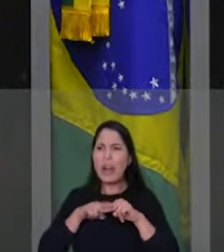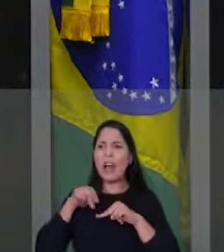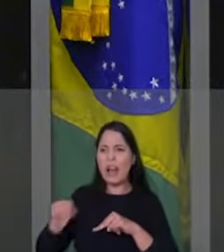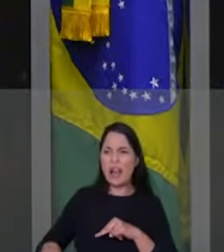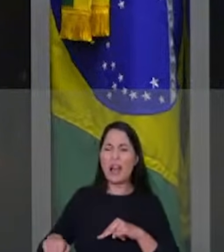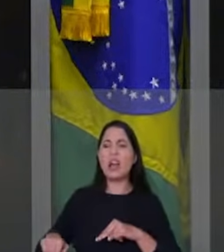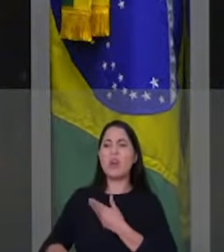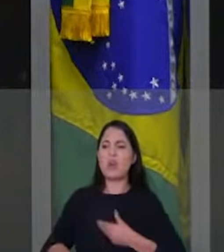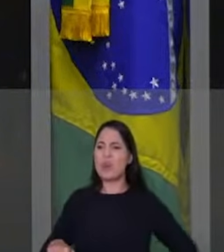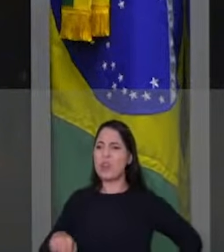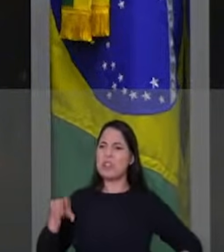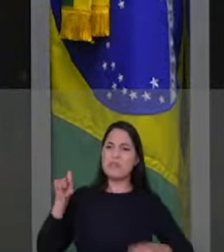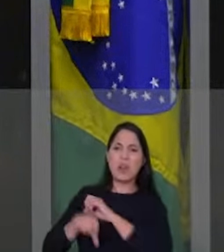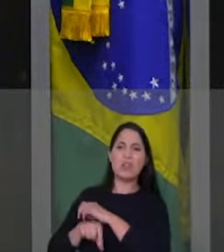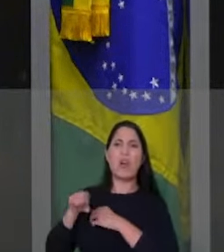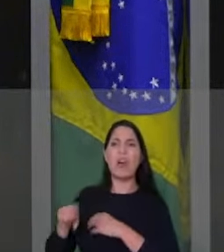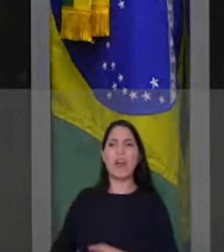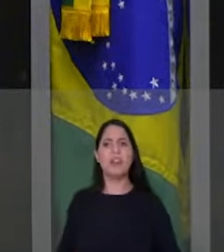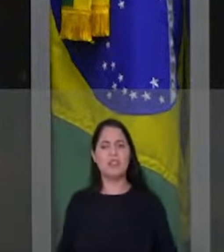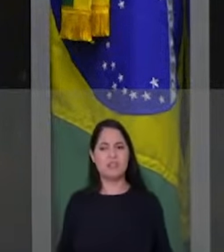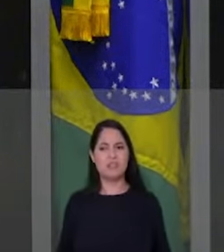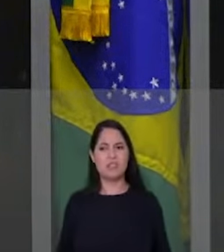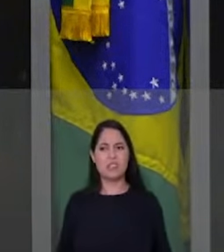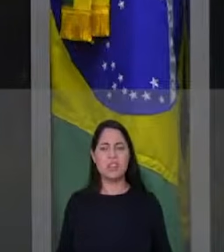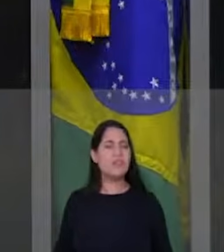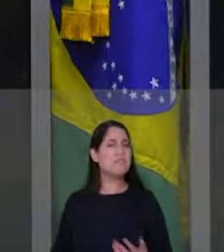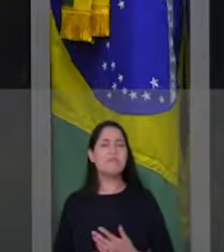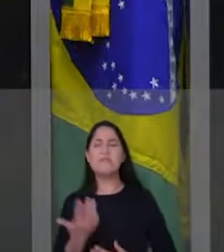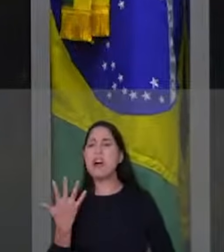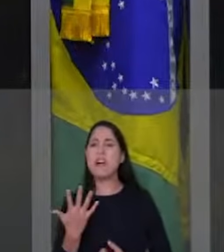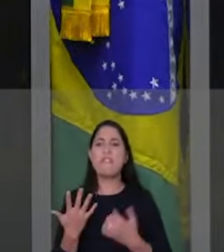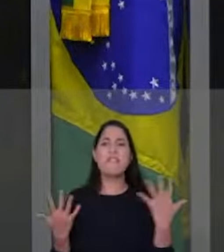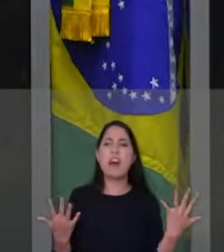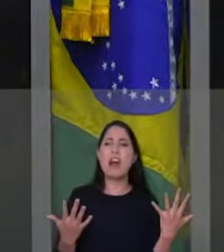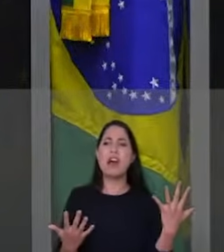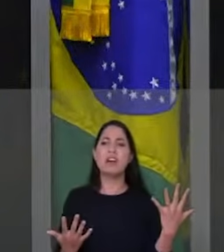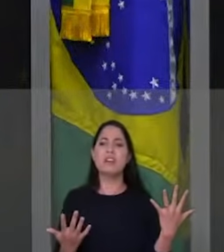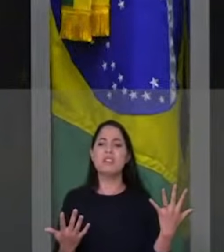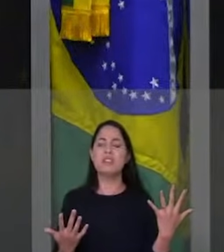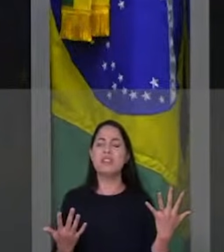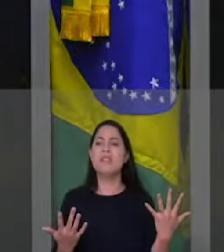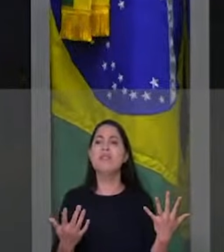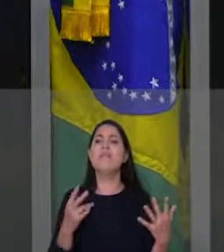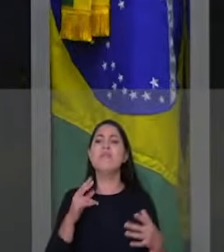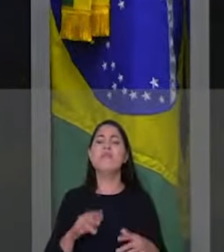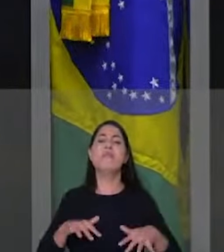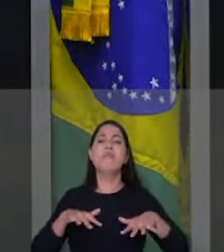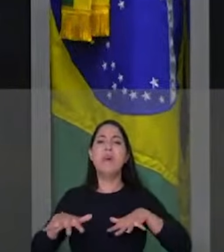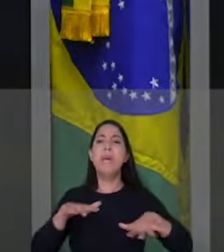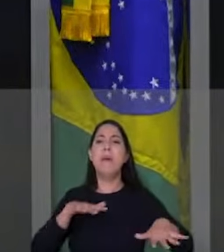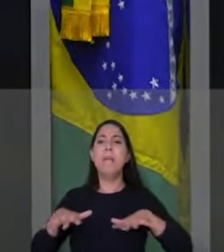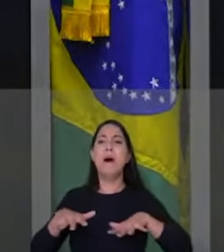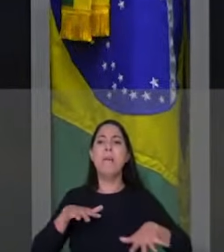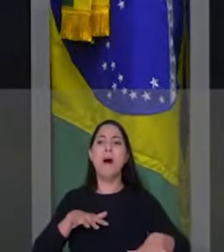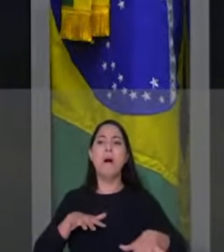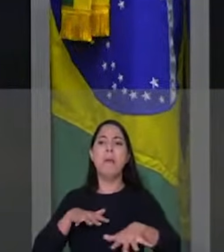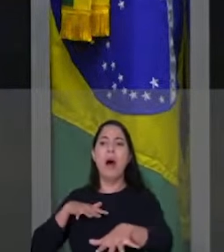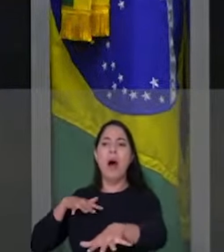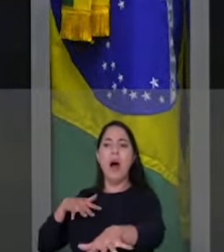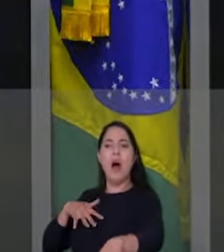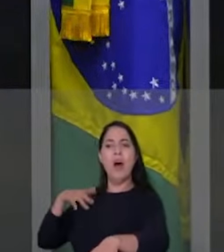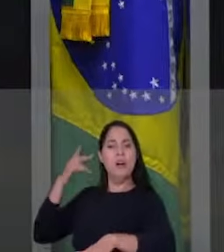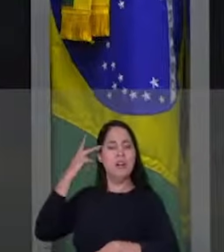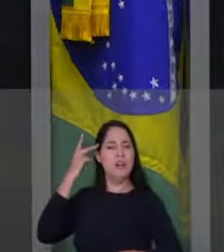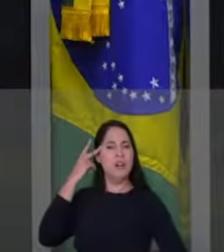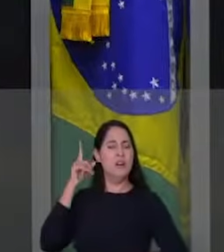pelo Estado brasileiro, enquanto milhões estavam na Paulista protestando, lutando por